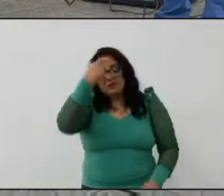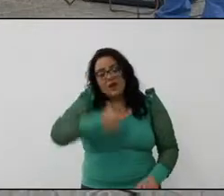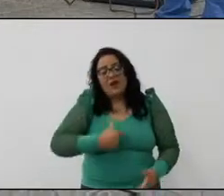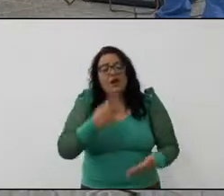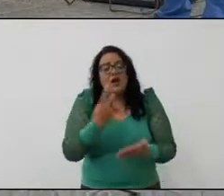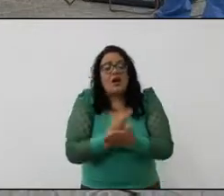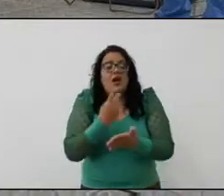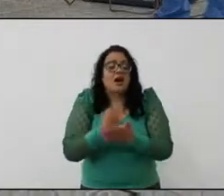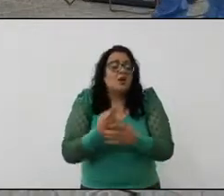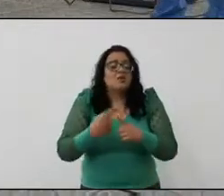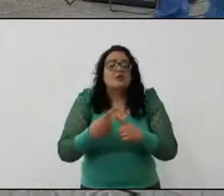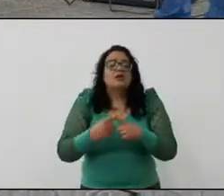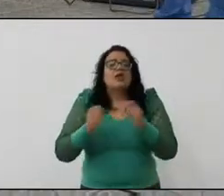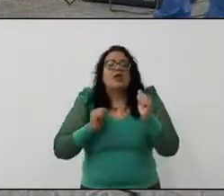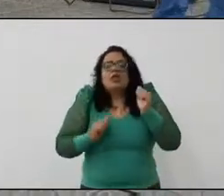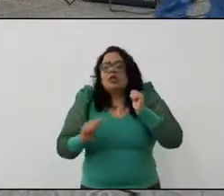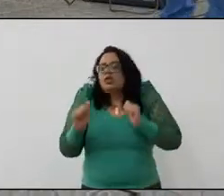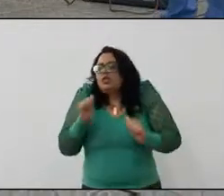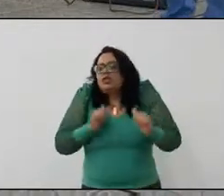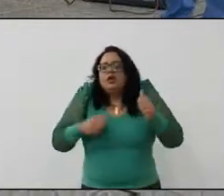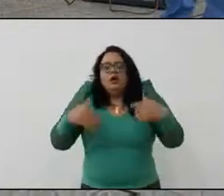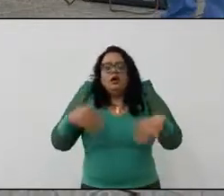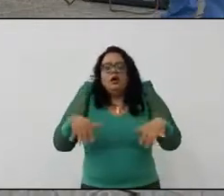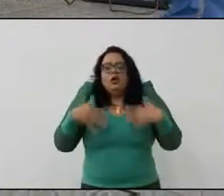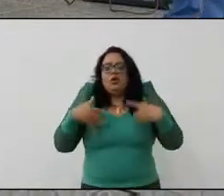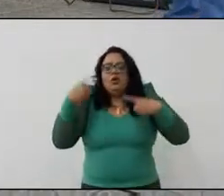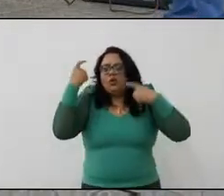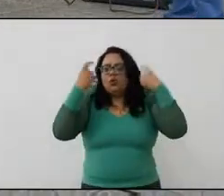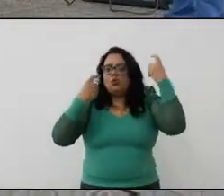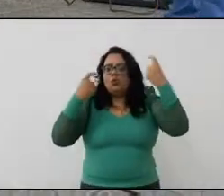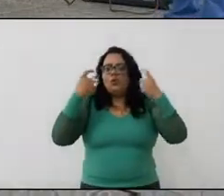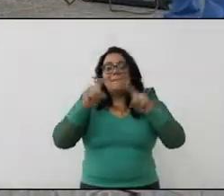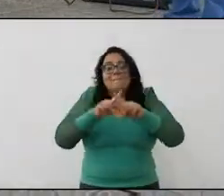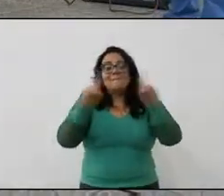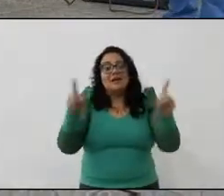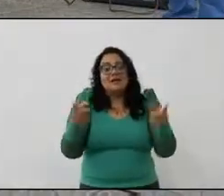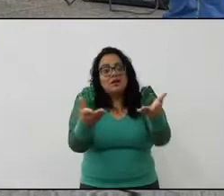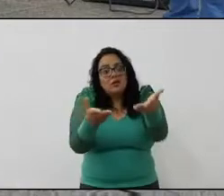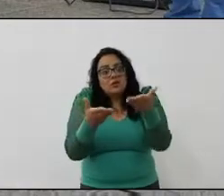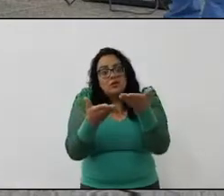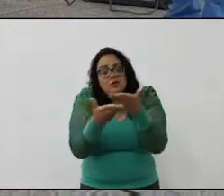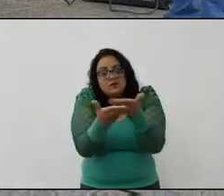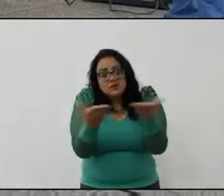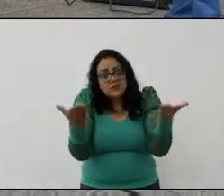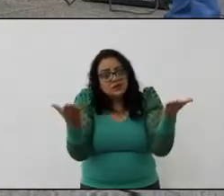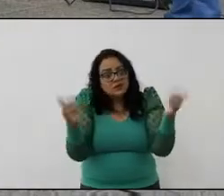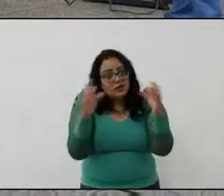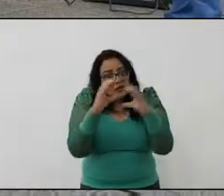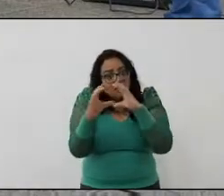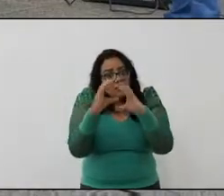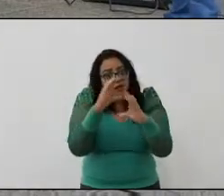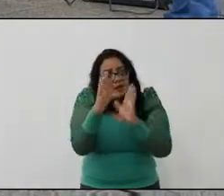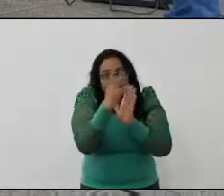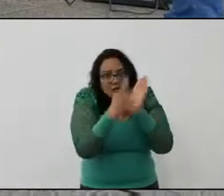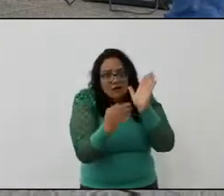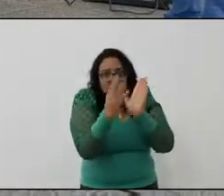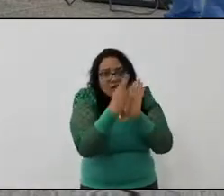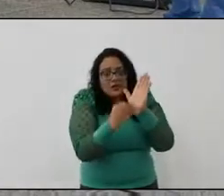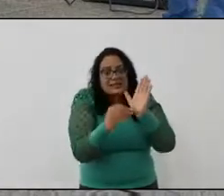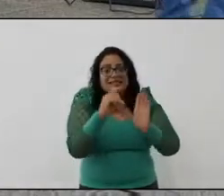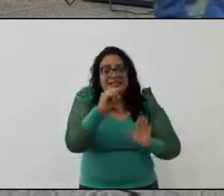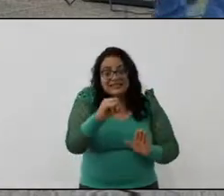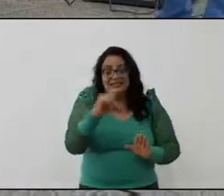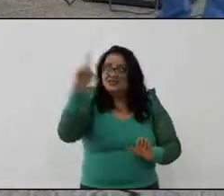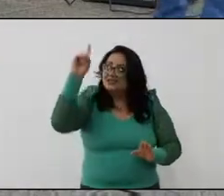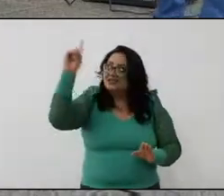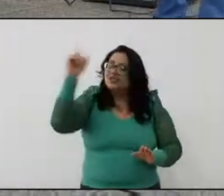em ficar ansiosos, preocupados, mas eu convido você a fazer esta oração nesta noite. Se o Senhor disser ou não